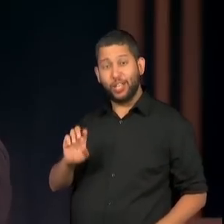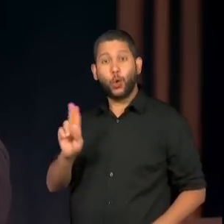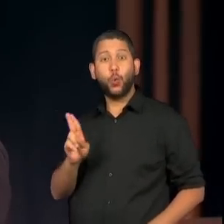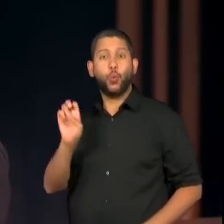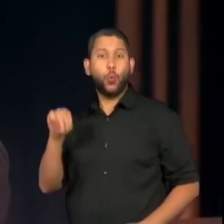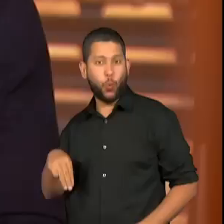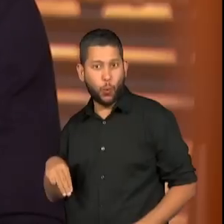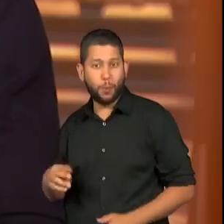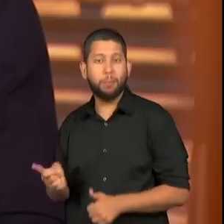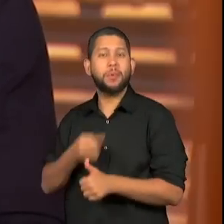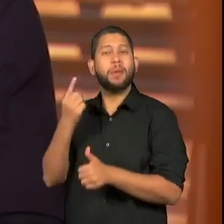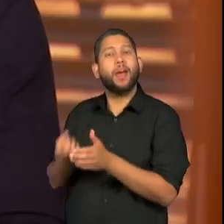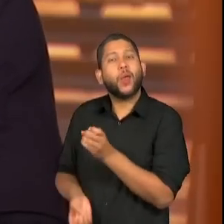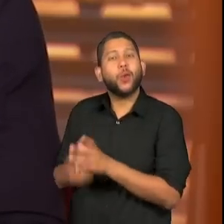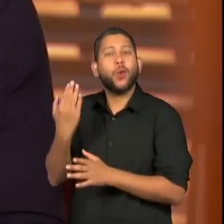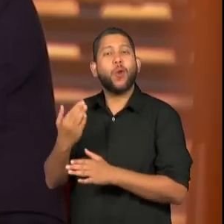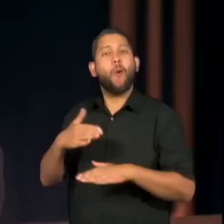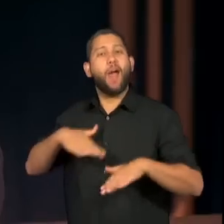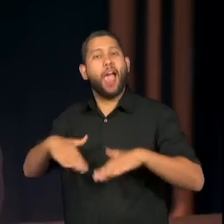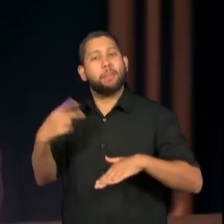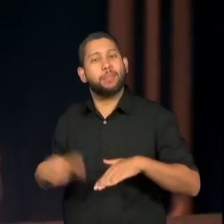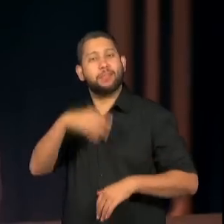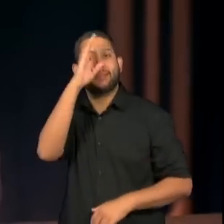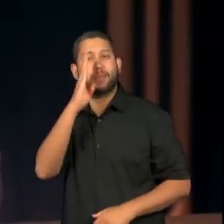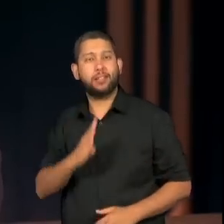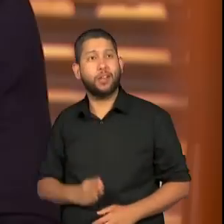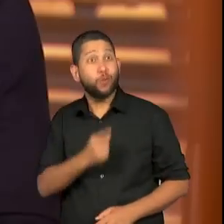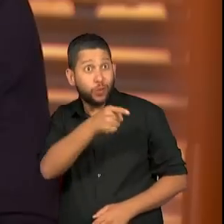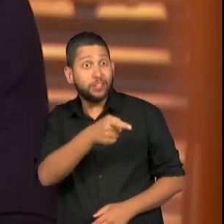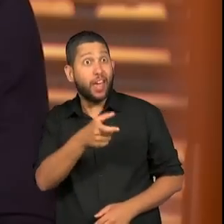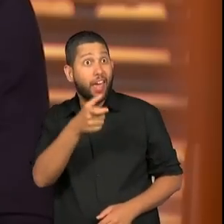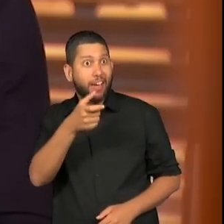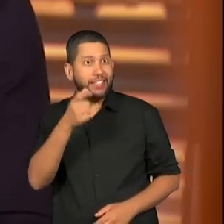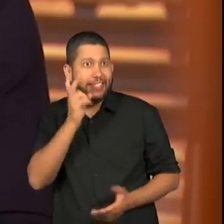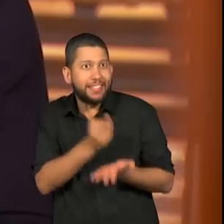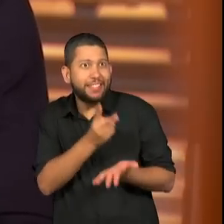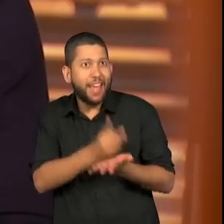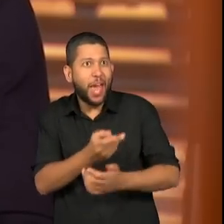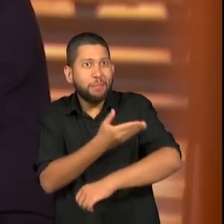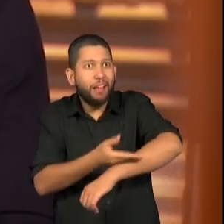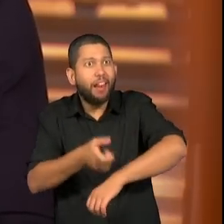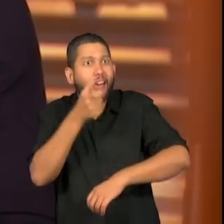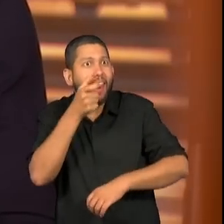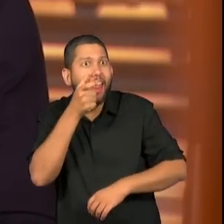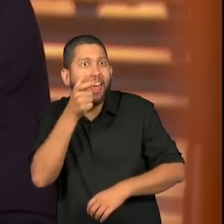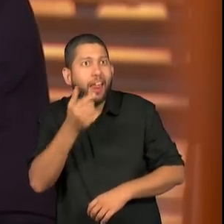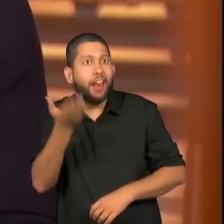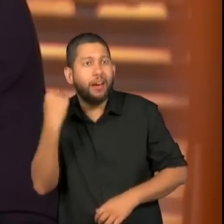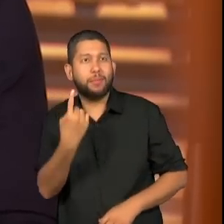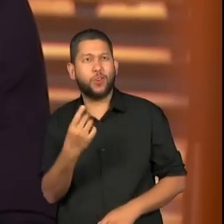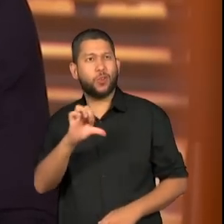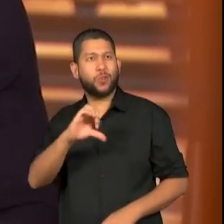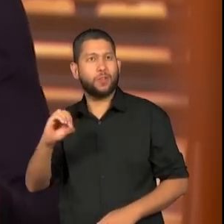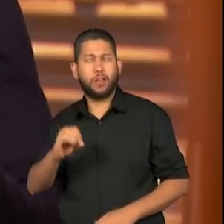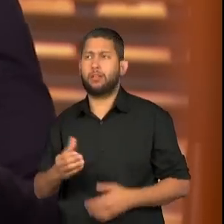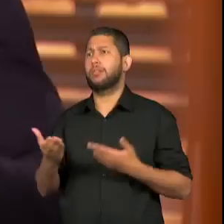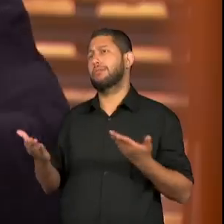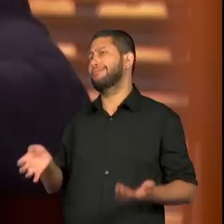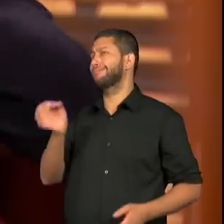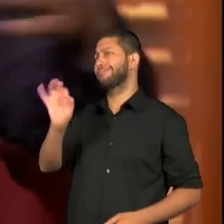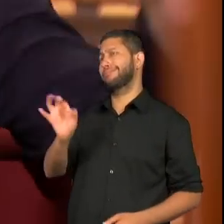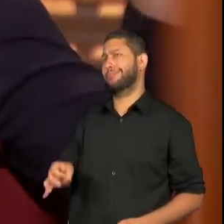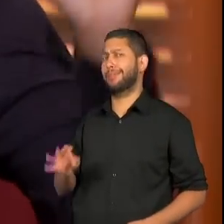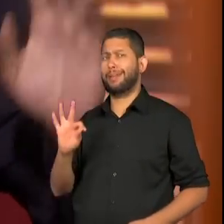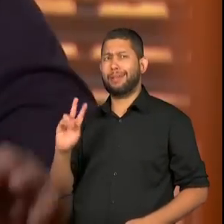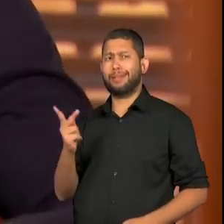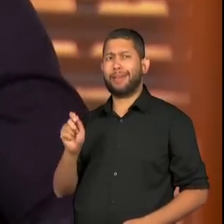do rap nacional, né? Que você escutava, né, Bill? Muito, cara. Lá no comecinho, né, nos anos 90. Pô, Taíde é o cara que, pra mim, ele é que